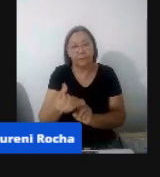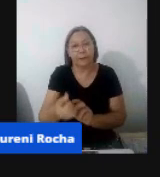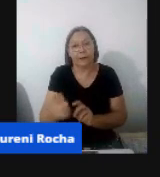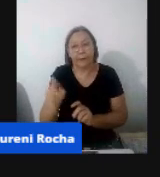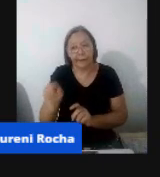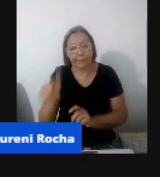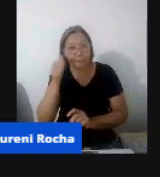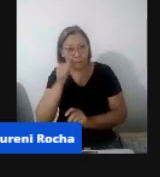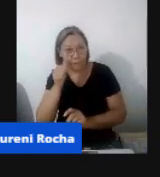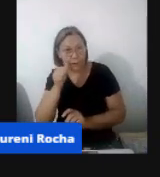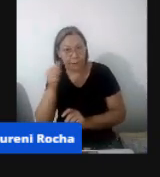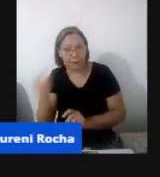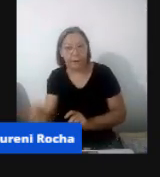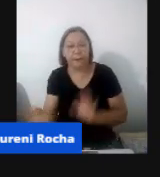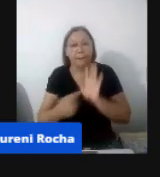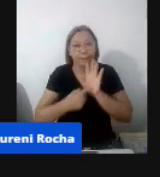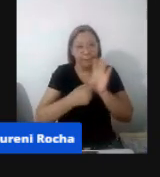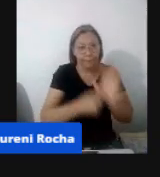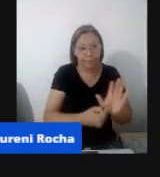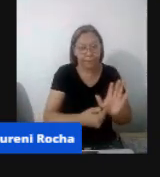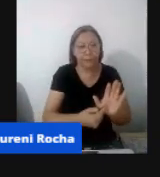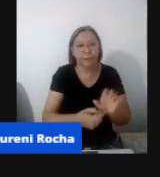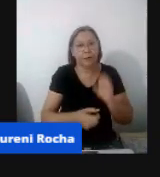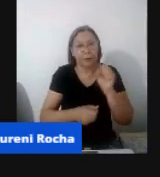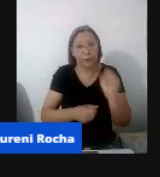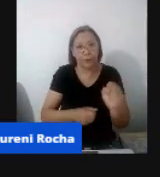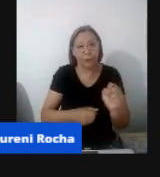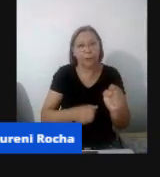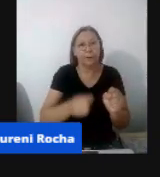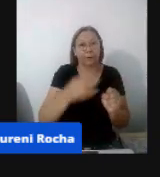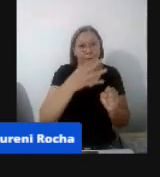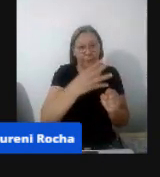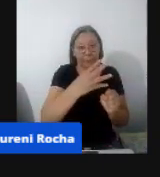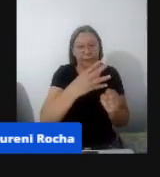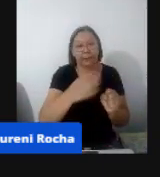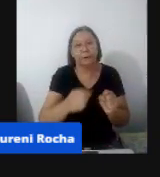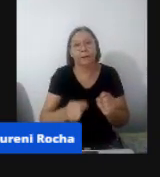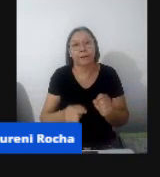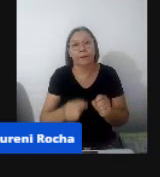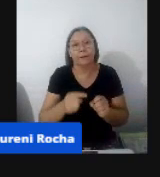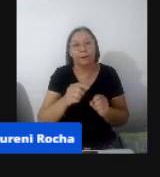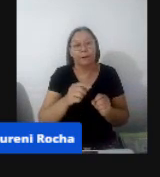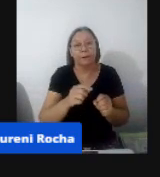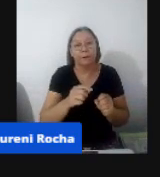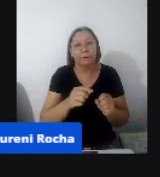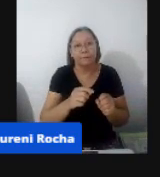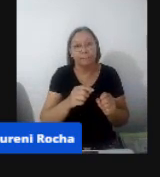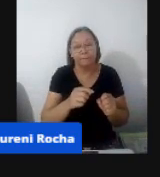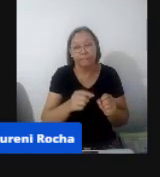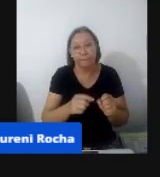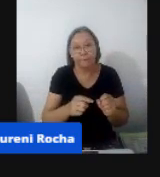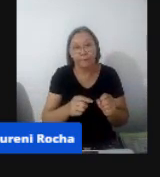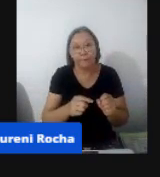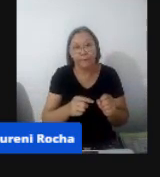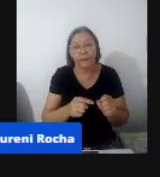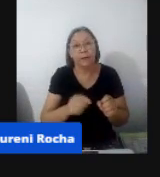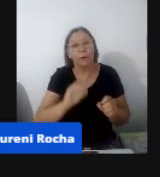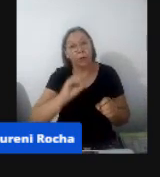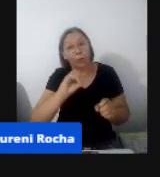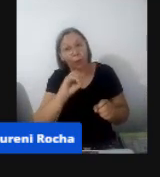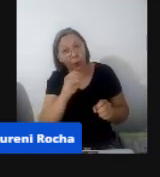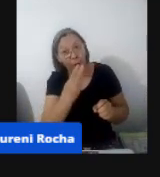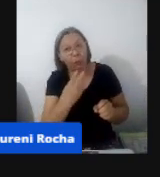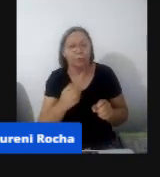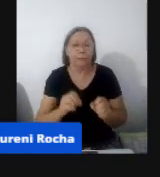Mariana apresentou a operação de 8 ao quadrado sobre, quer dizer, 8